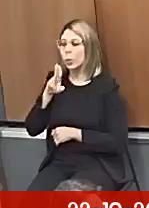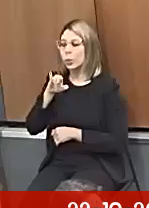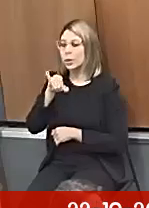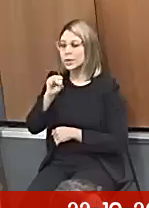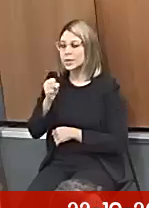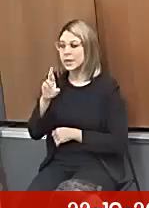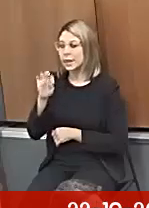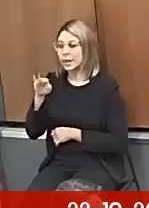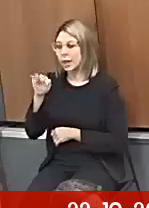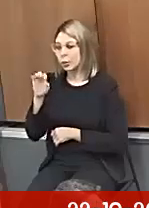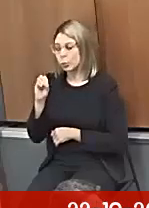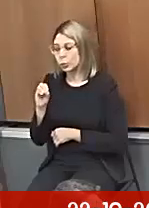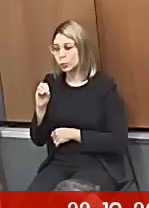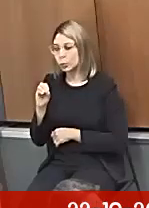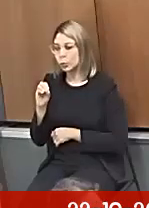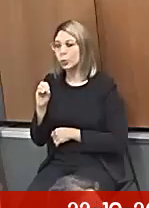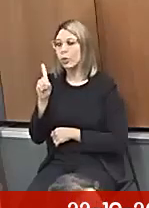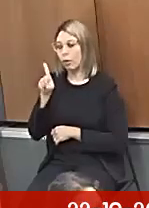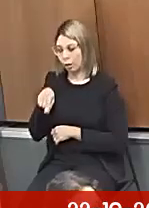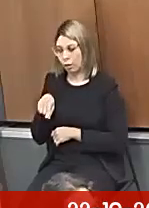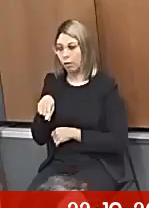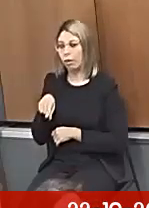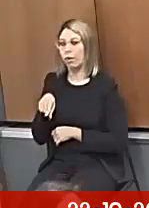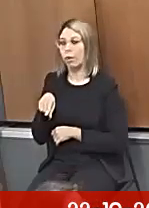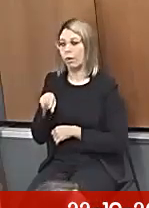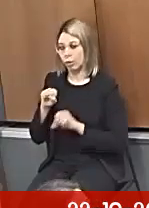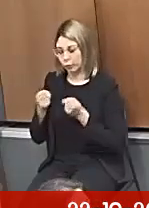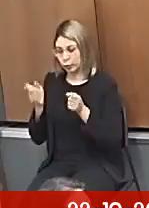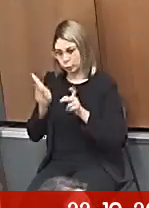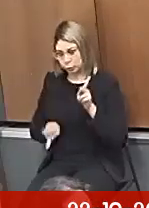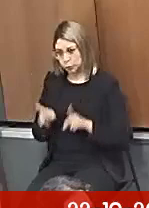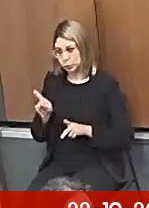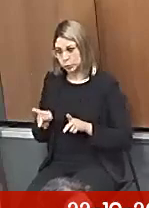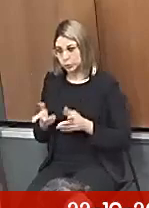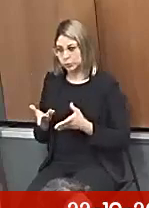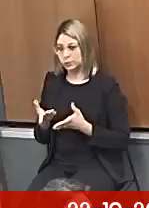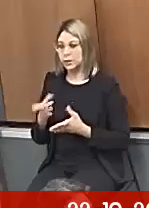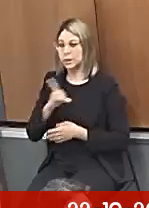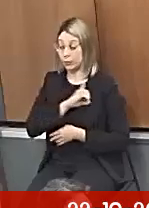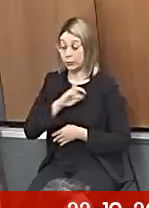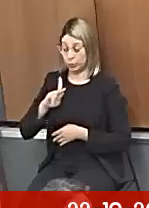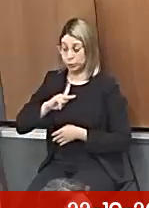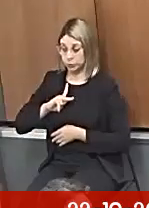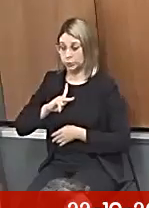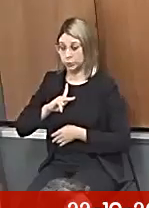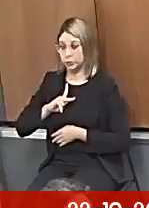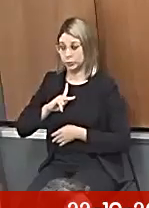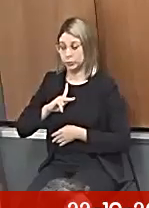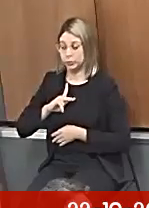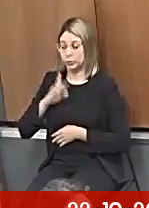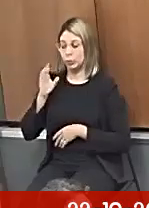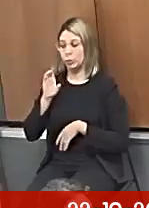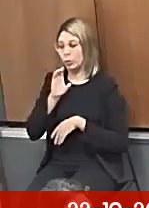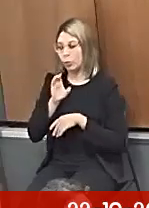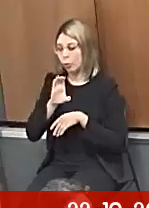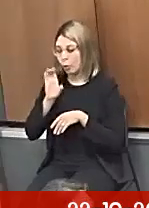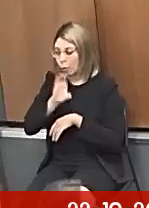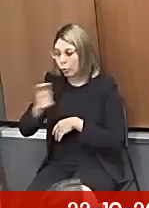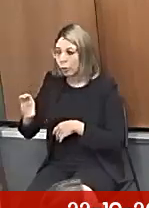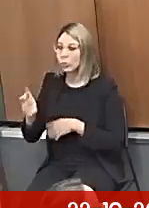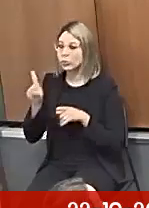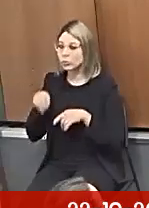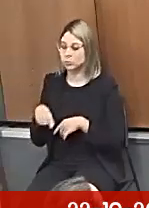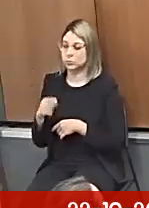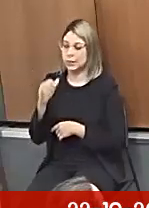Braga Pinheiro, defensor público, coordenador adjunto da Comissão Especial do Direito da Pessoa com Deficiência